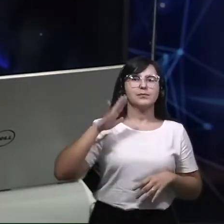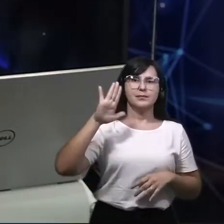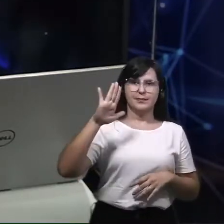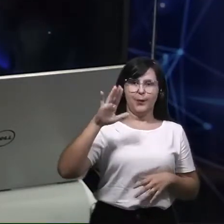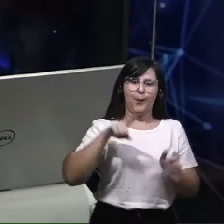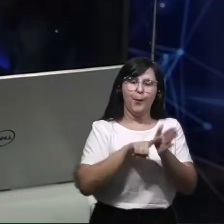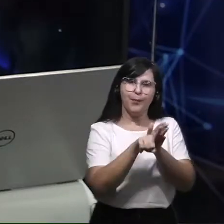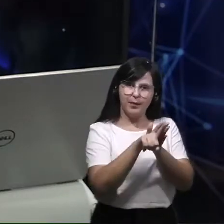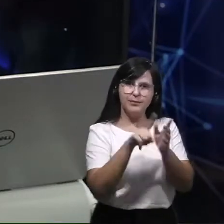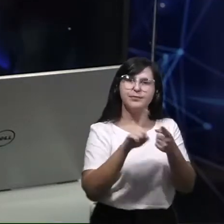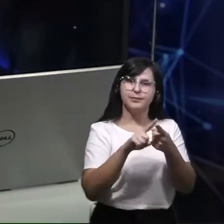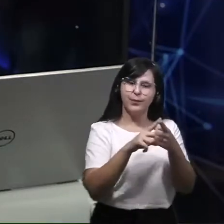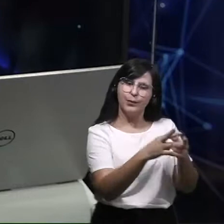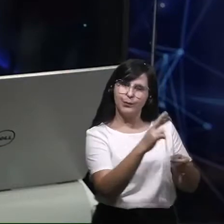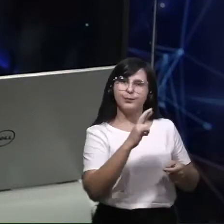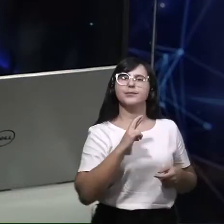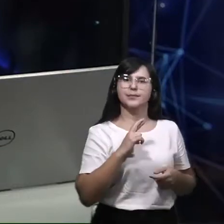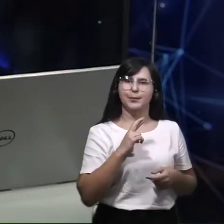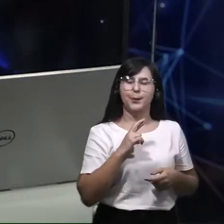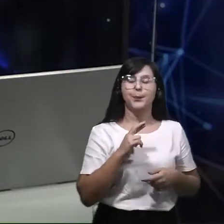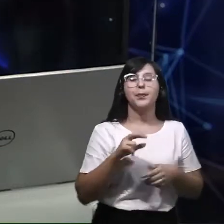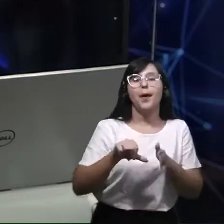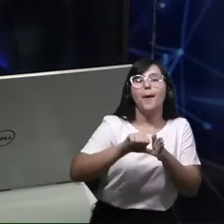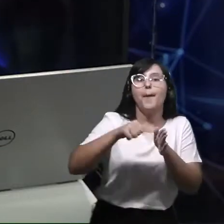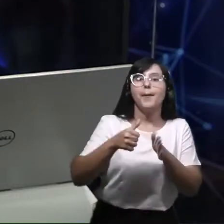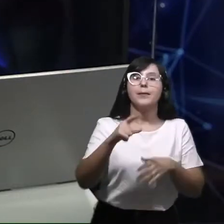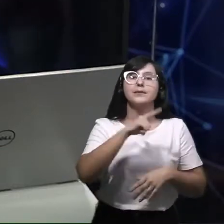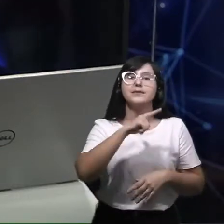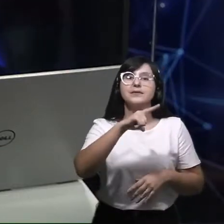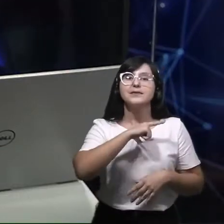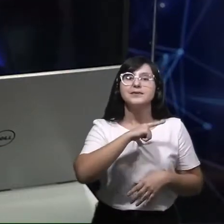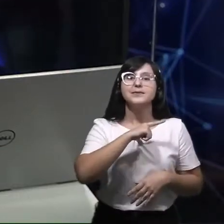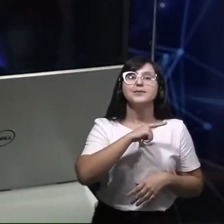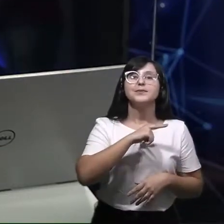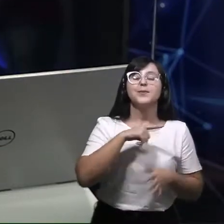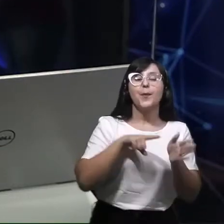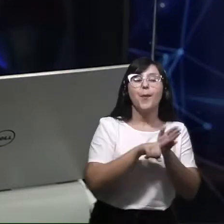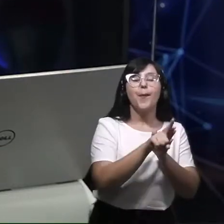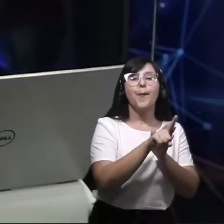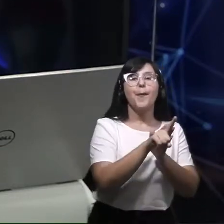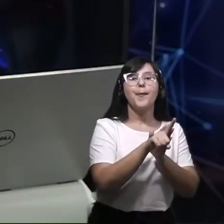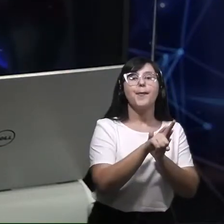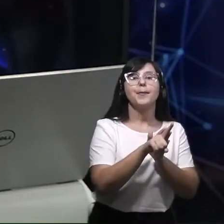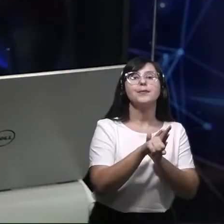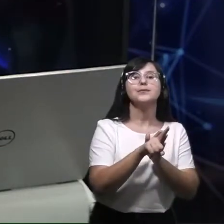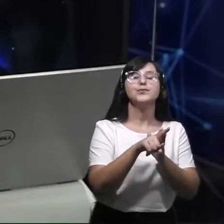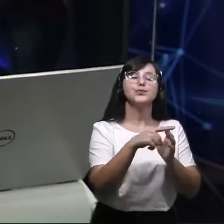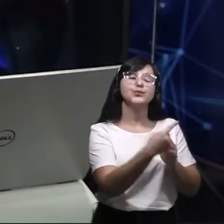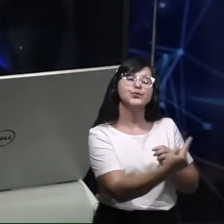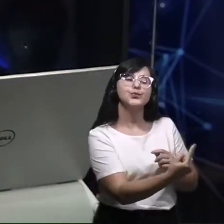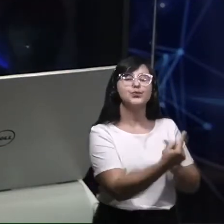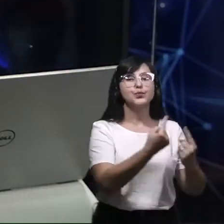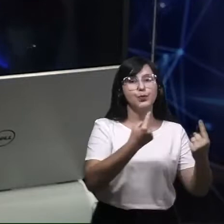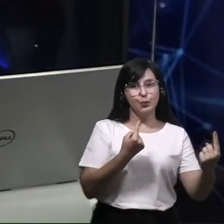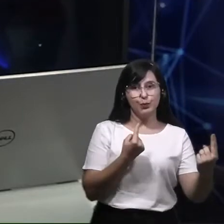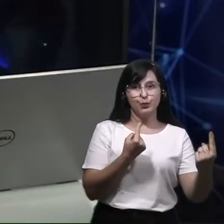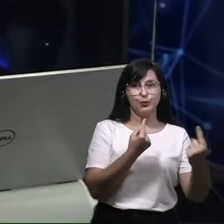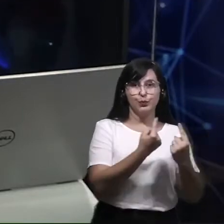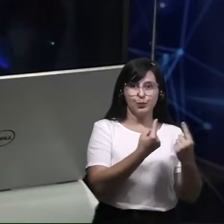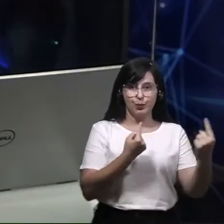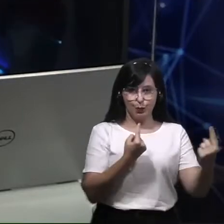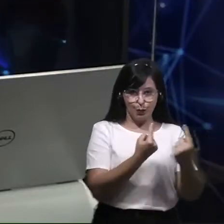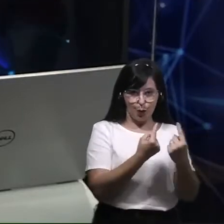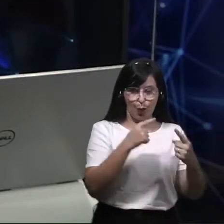parte do debate, nós vamos ter uma rodada com perguntas que são feitas pelos debatedores, de um candidato para o outro, mas os temas serão